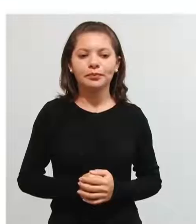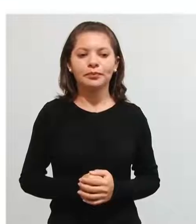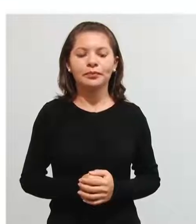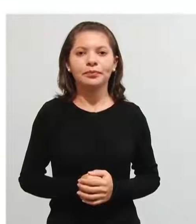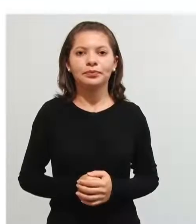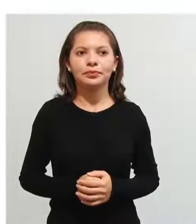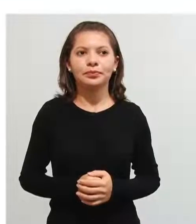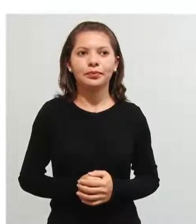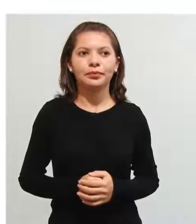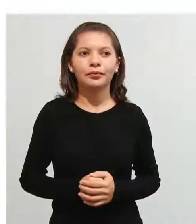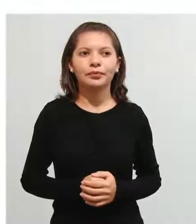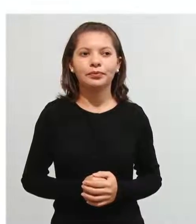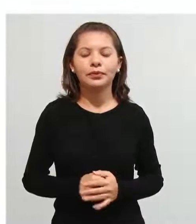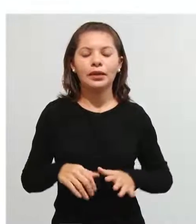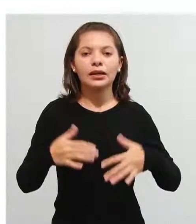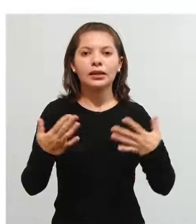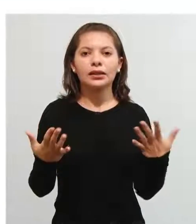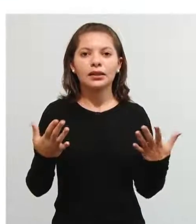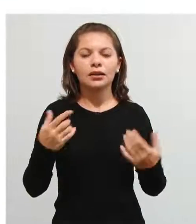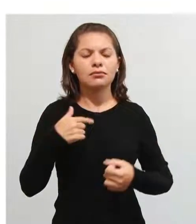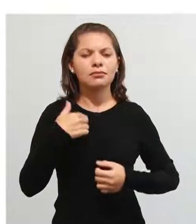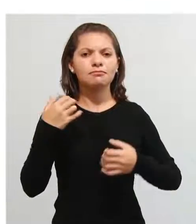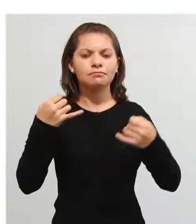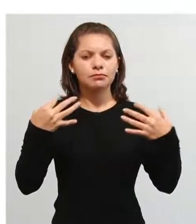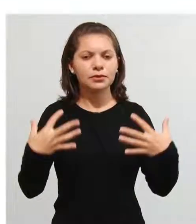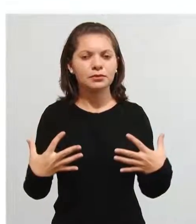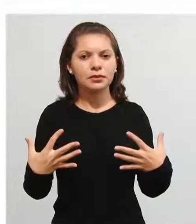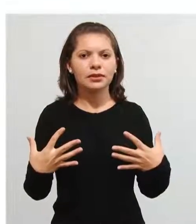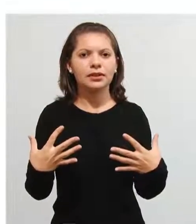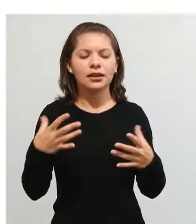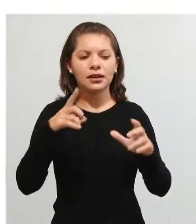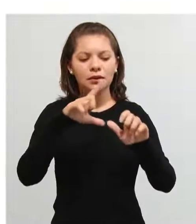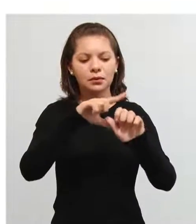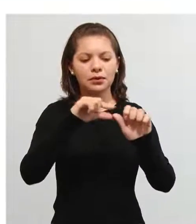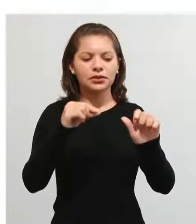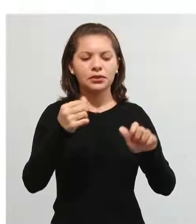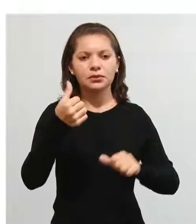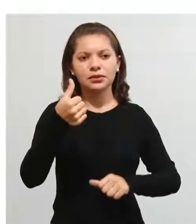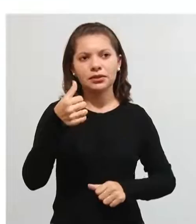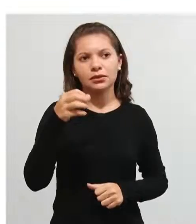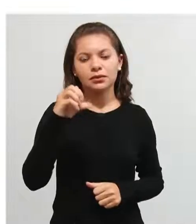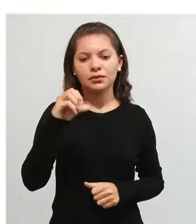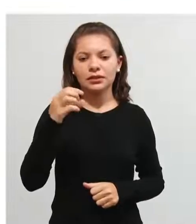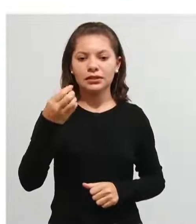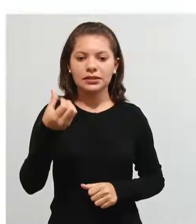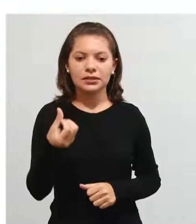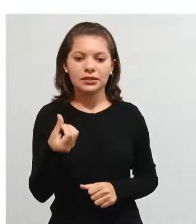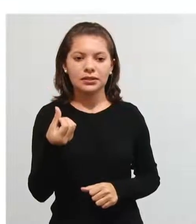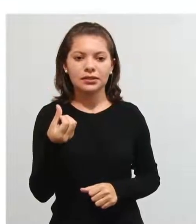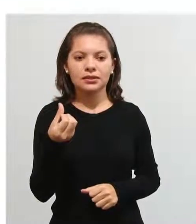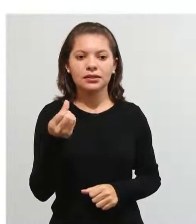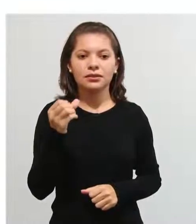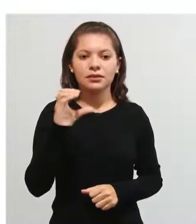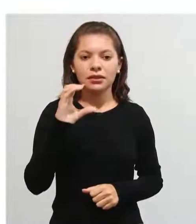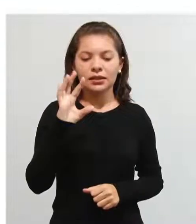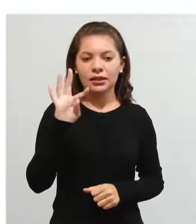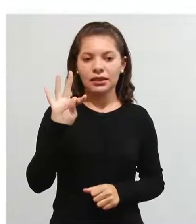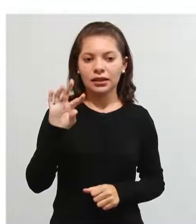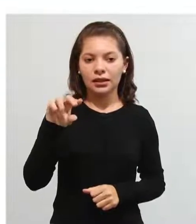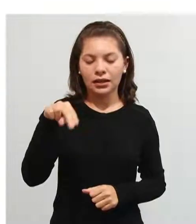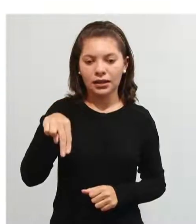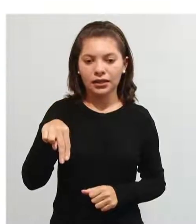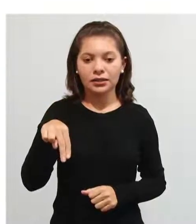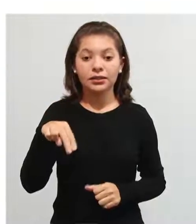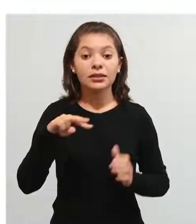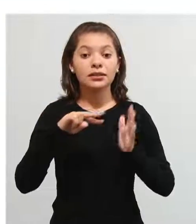Dito isso, eu posso dizer que lá no artigo 196 do nosso CTN, CTN